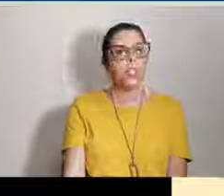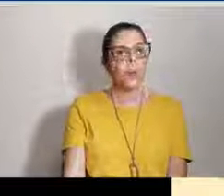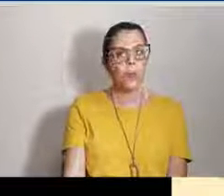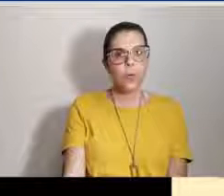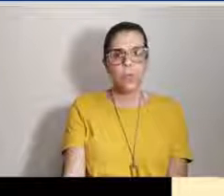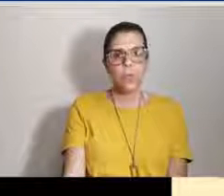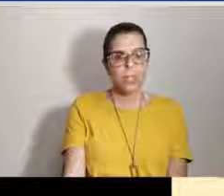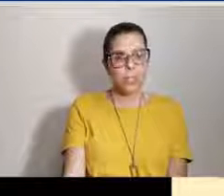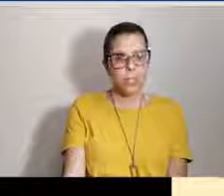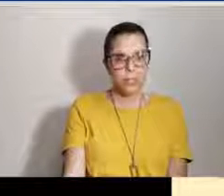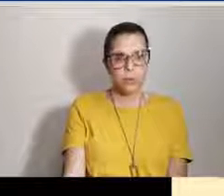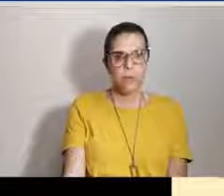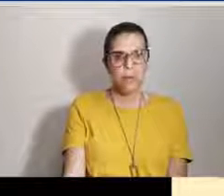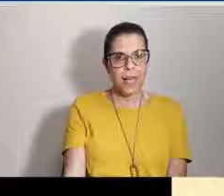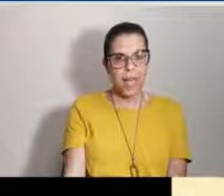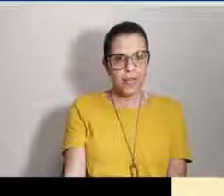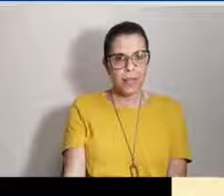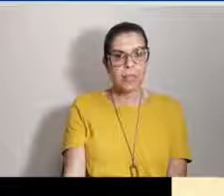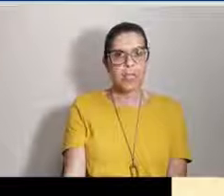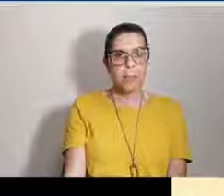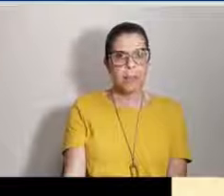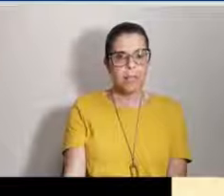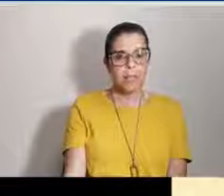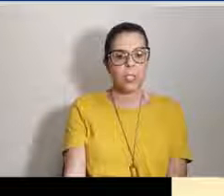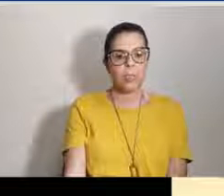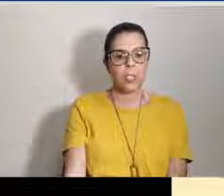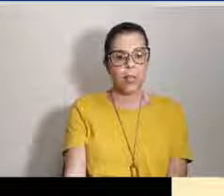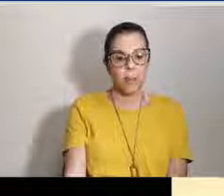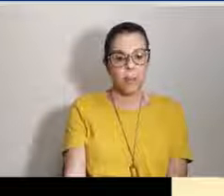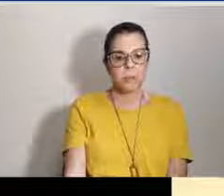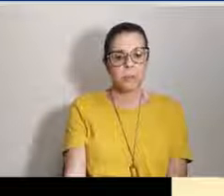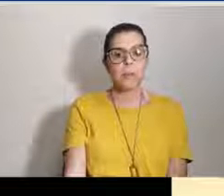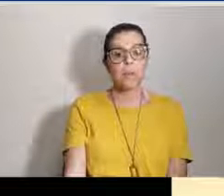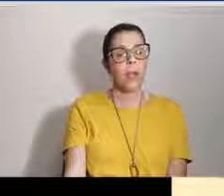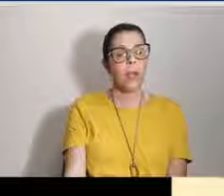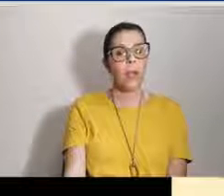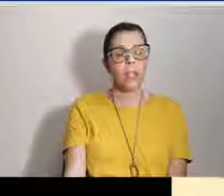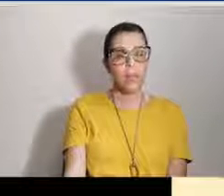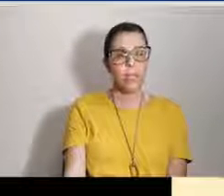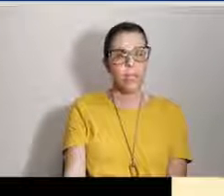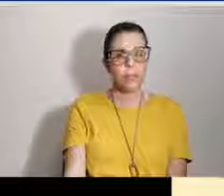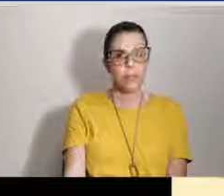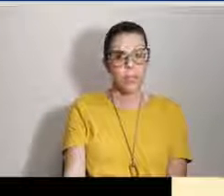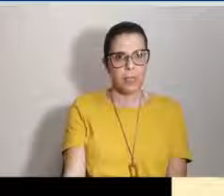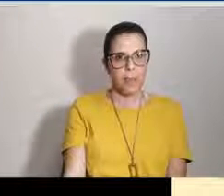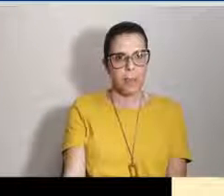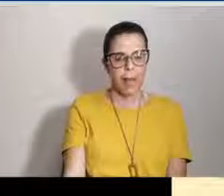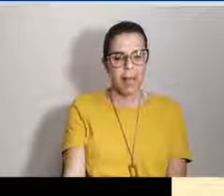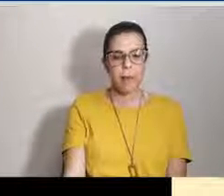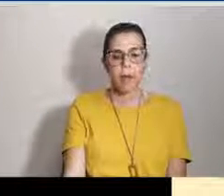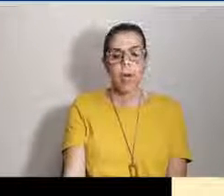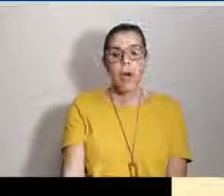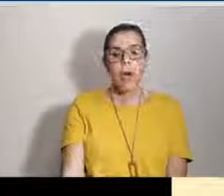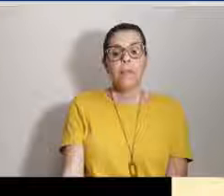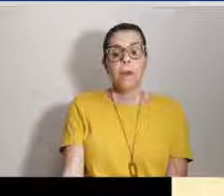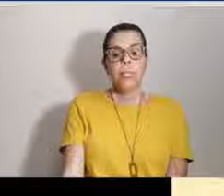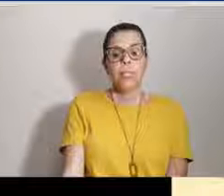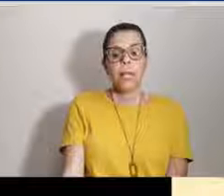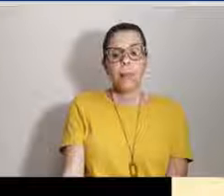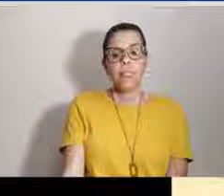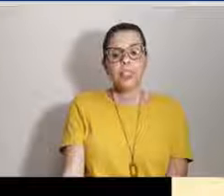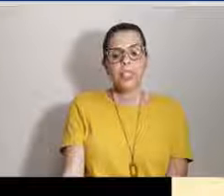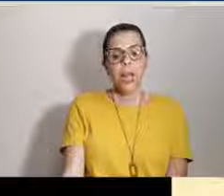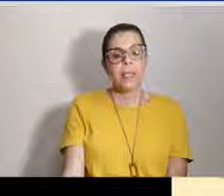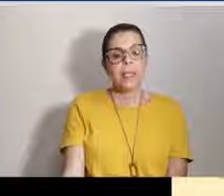docentes de cursos de licenciatura variados desta mesma instituição. Nosso objetivo com esse trabalho